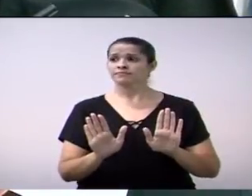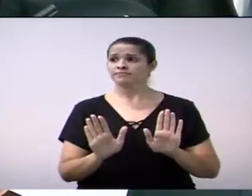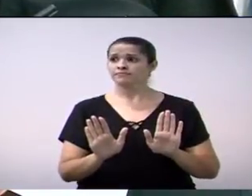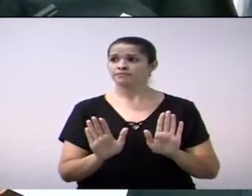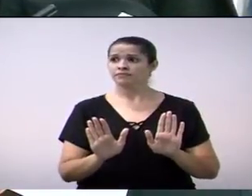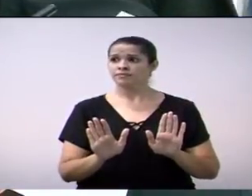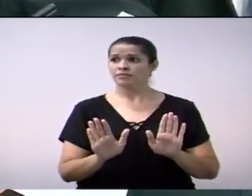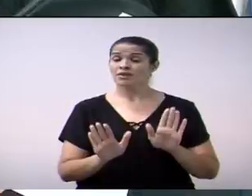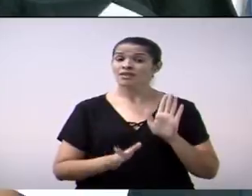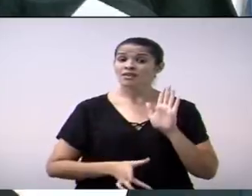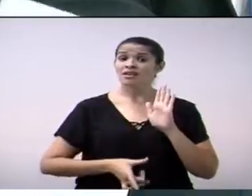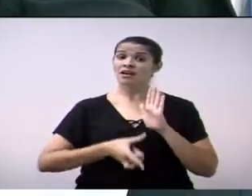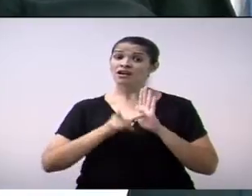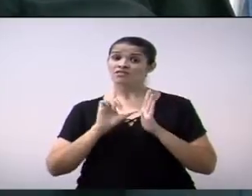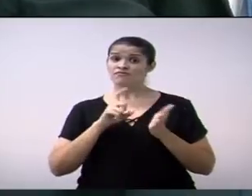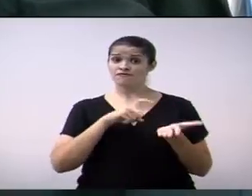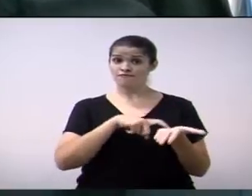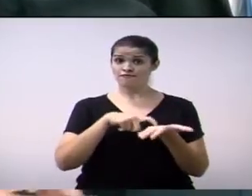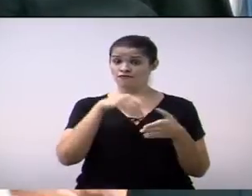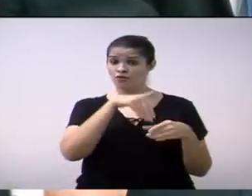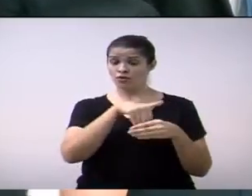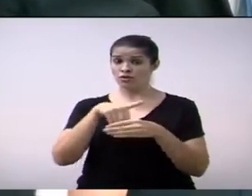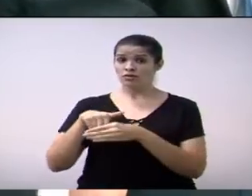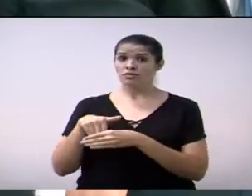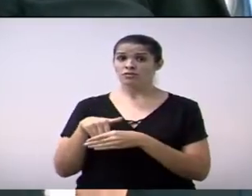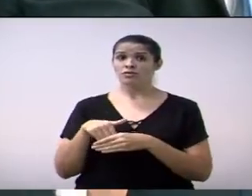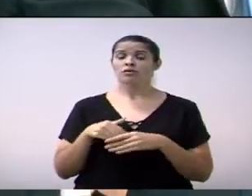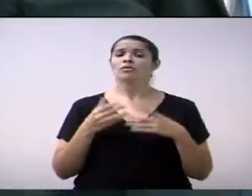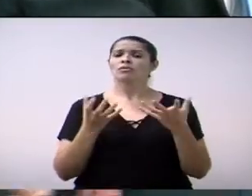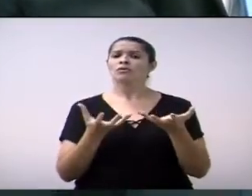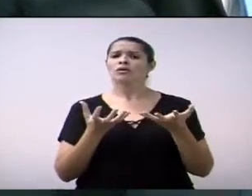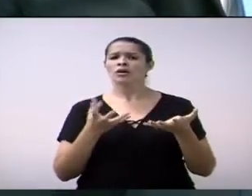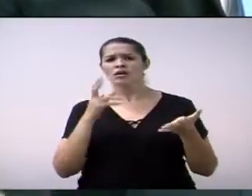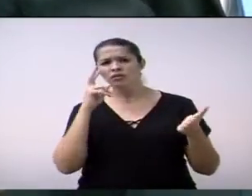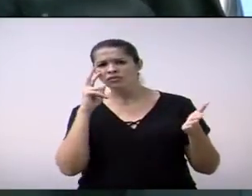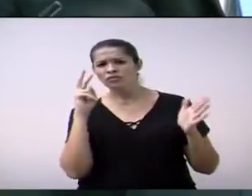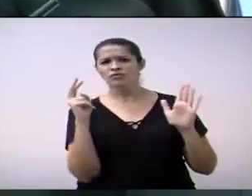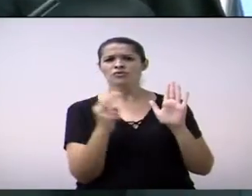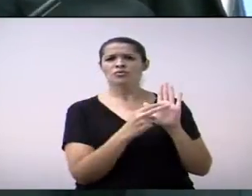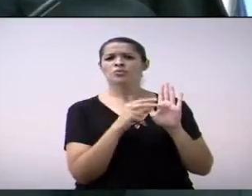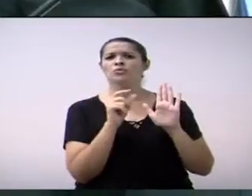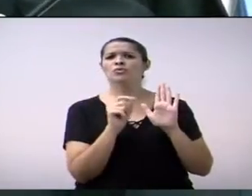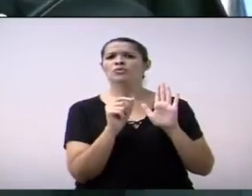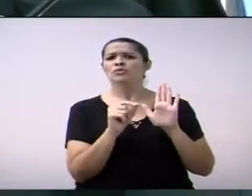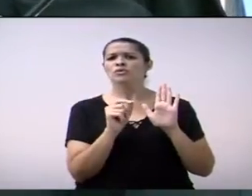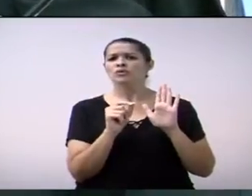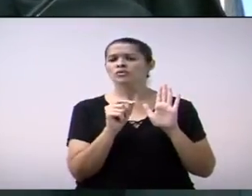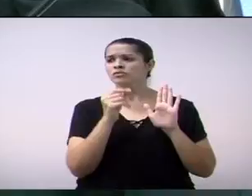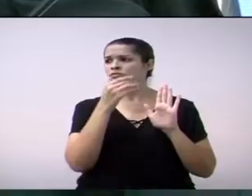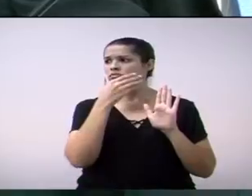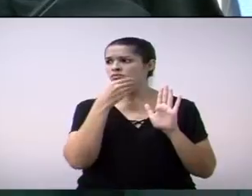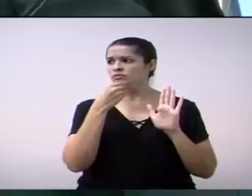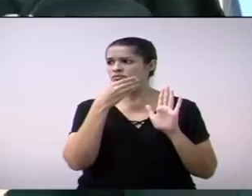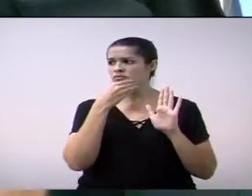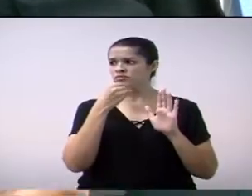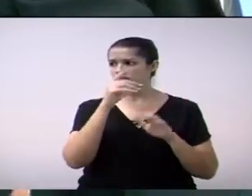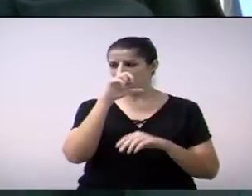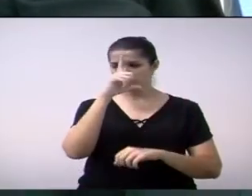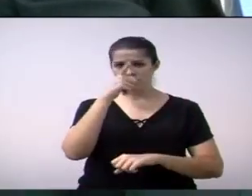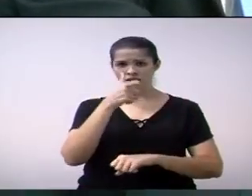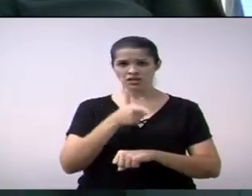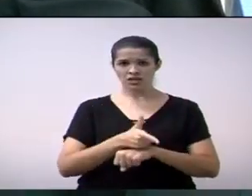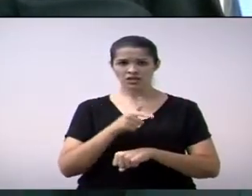eu gostaria, especificamente deles, gostaria de fazer uma observação em relação até ao desabafo do nosso líder de governo, e eu acho que ele está coberto de